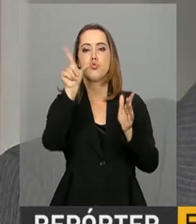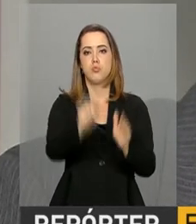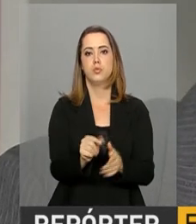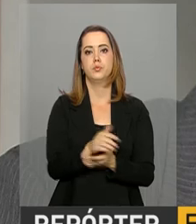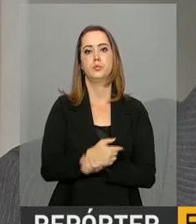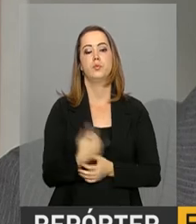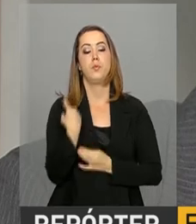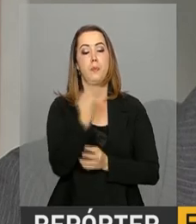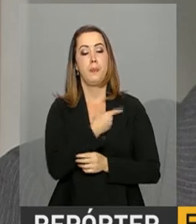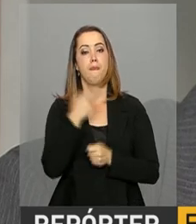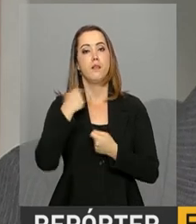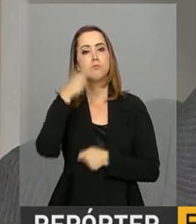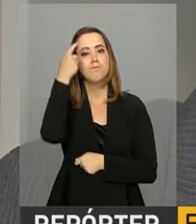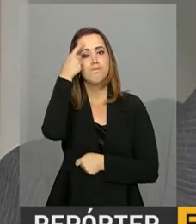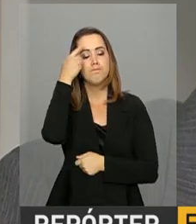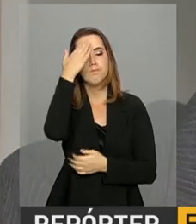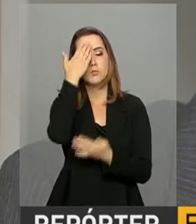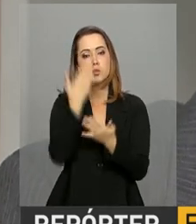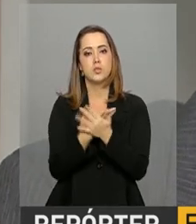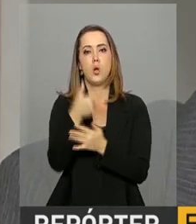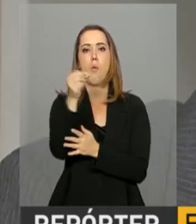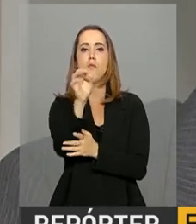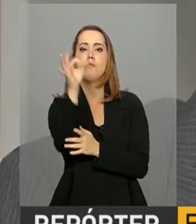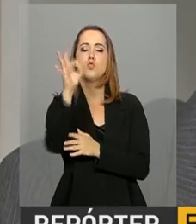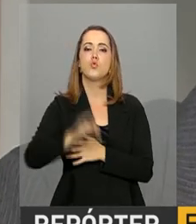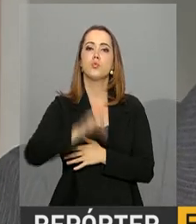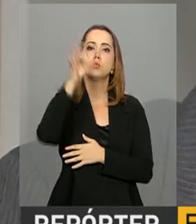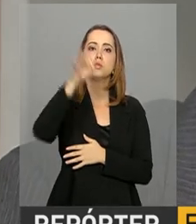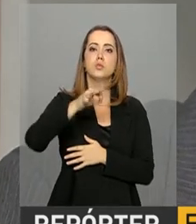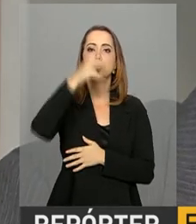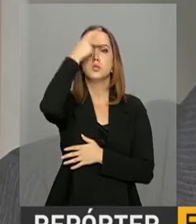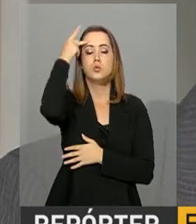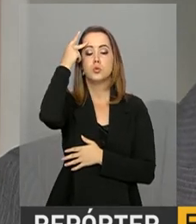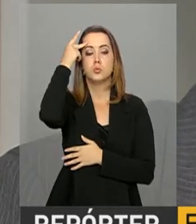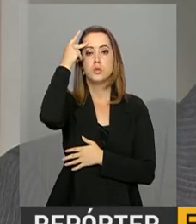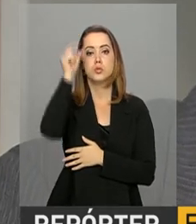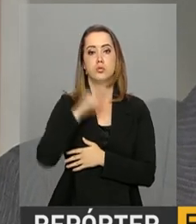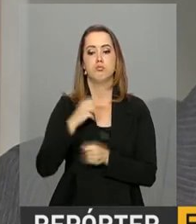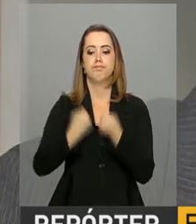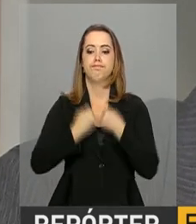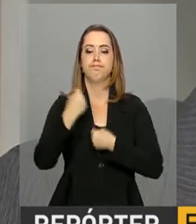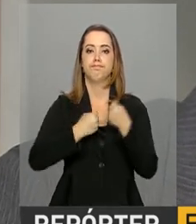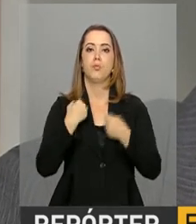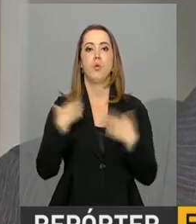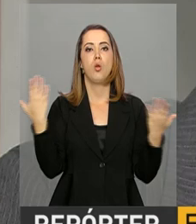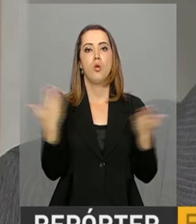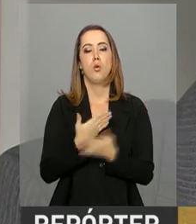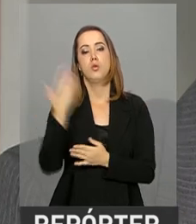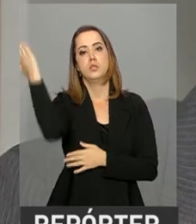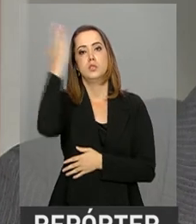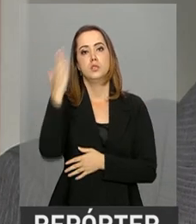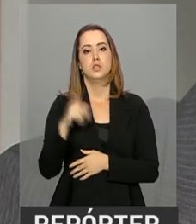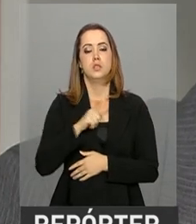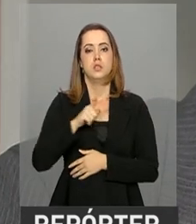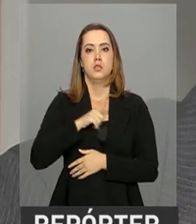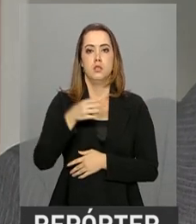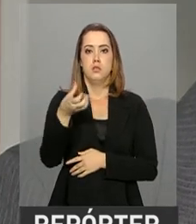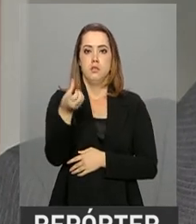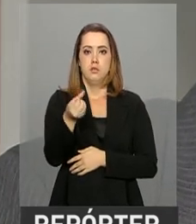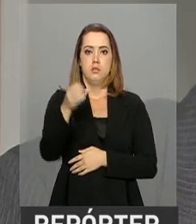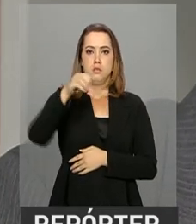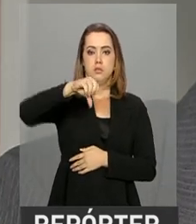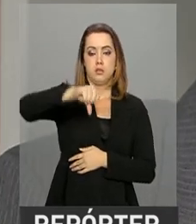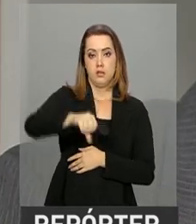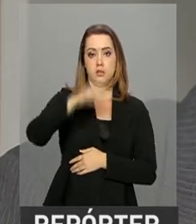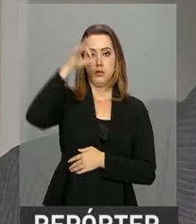nós devamos atingir em torno de 20% do número total de Condutores hoje o Brasil tem aproximadamente 69